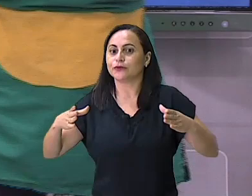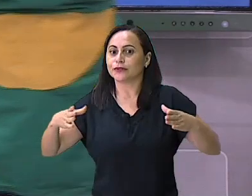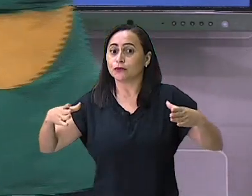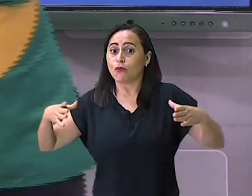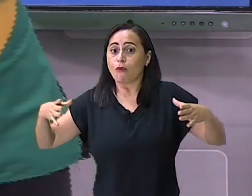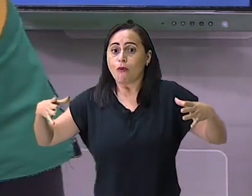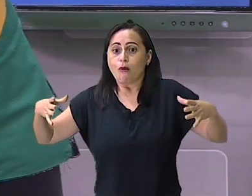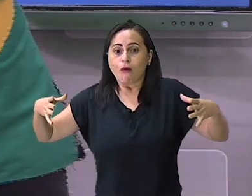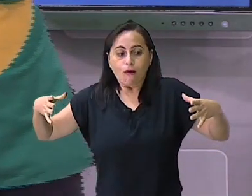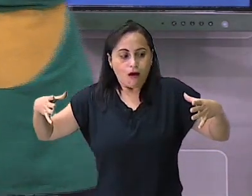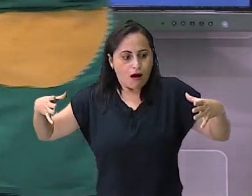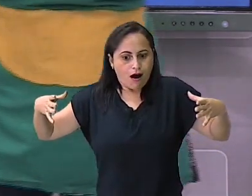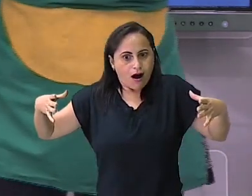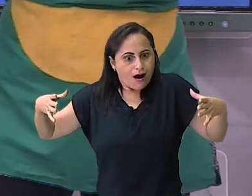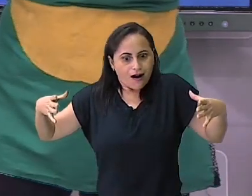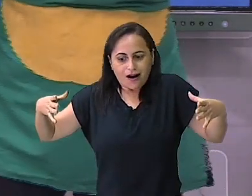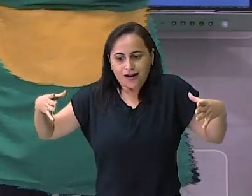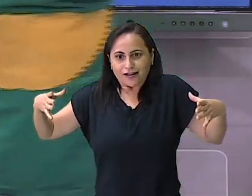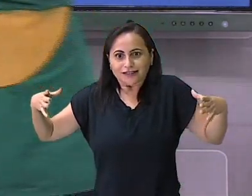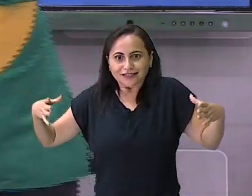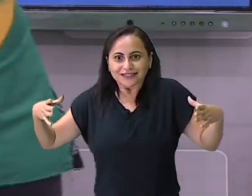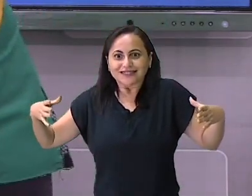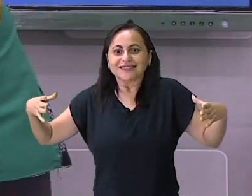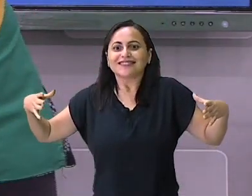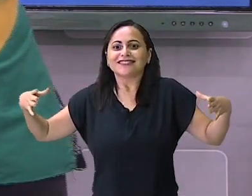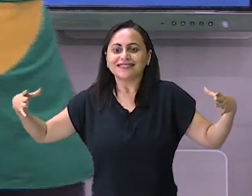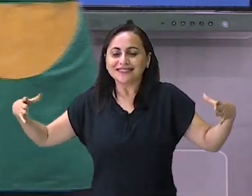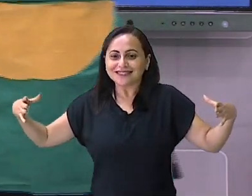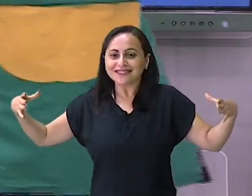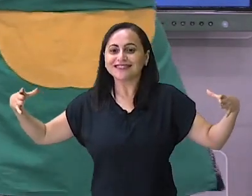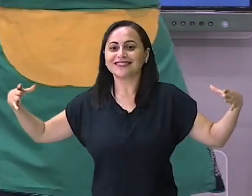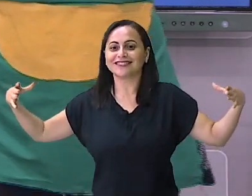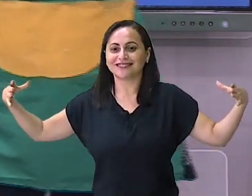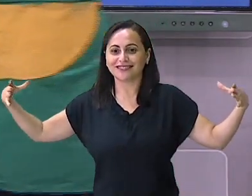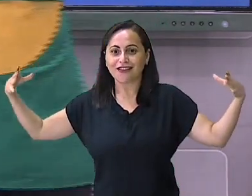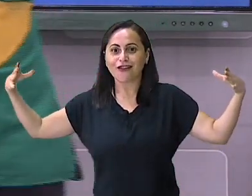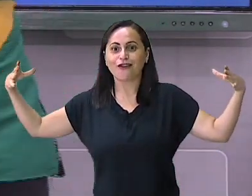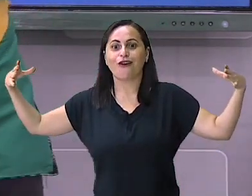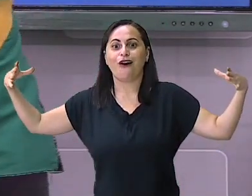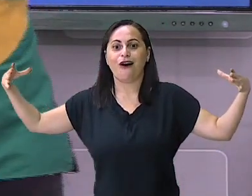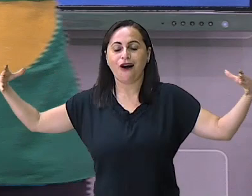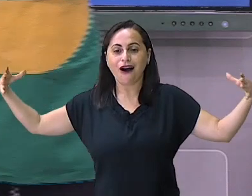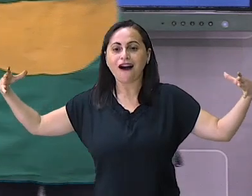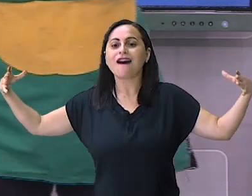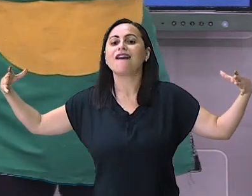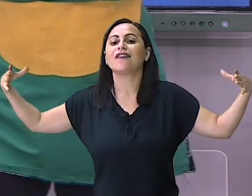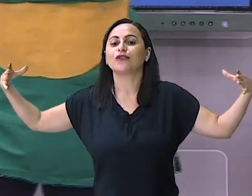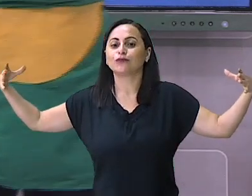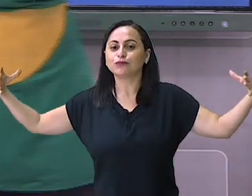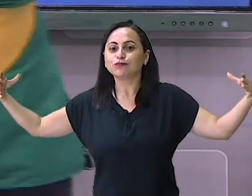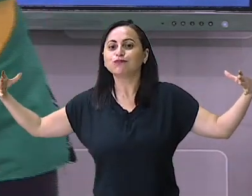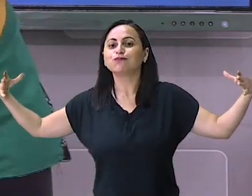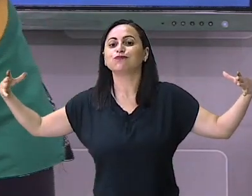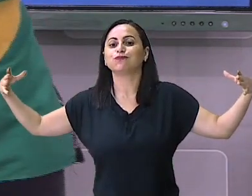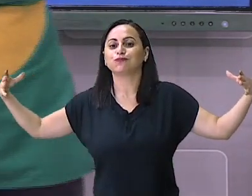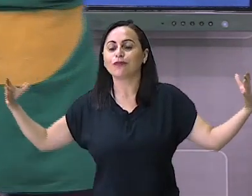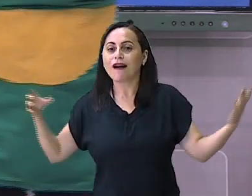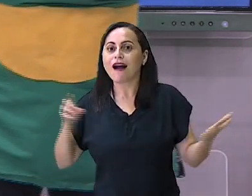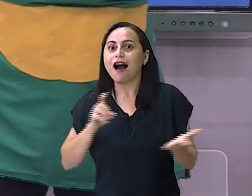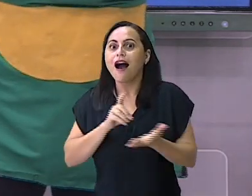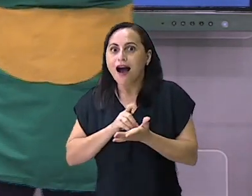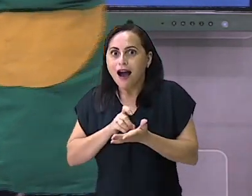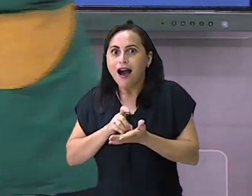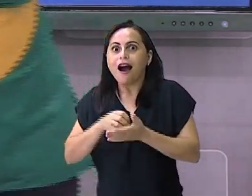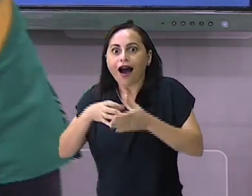ficando enorme, vai ficando imensa e gigante a